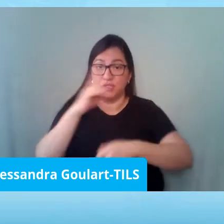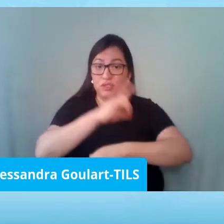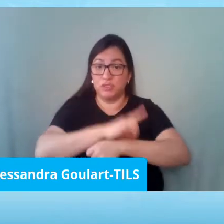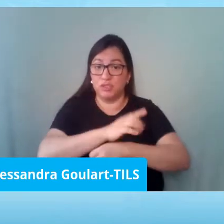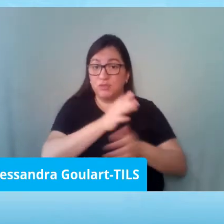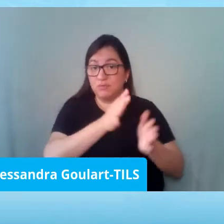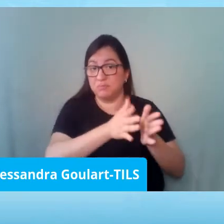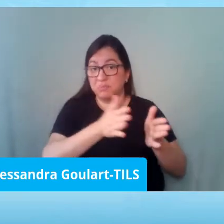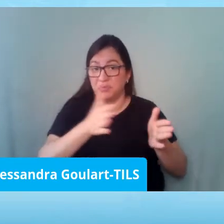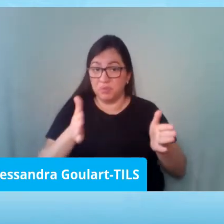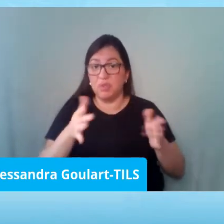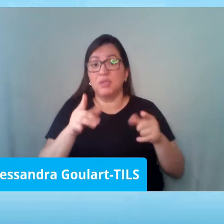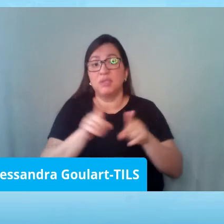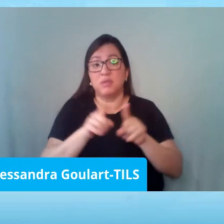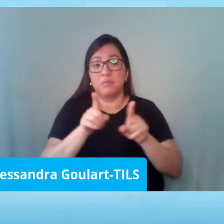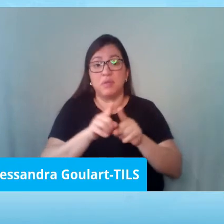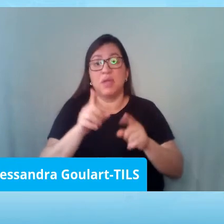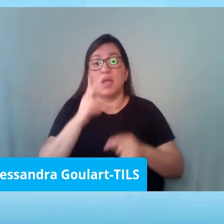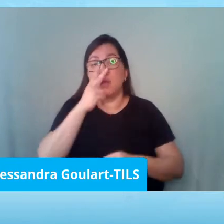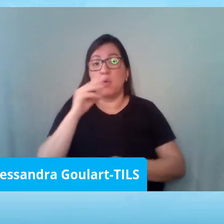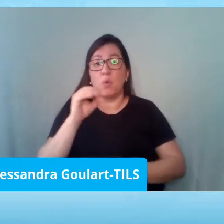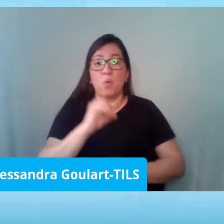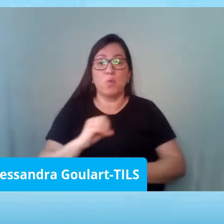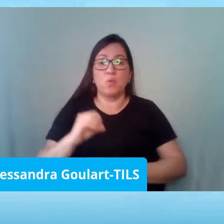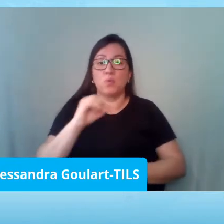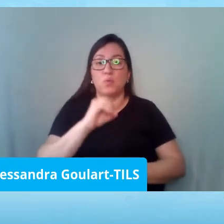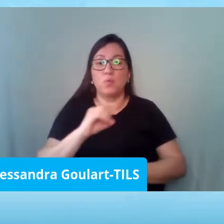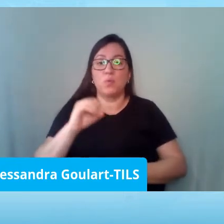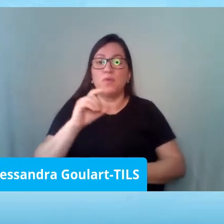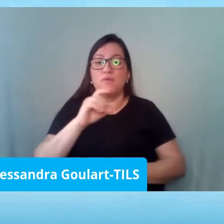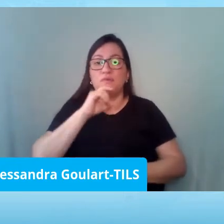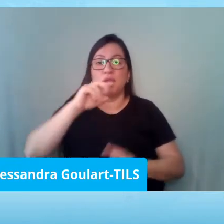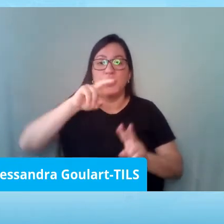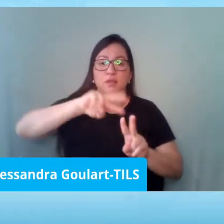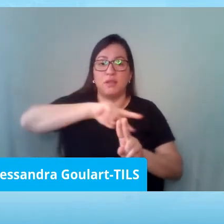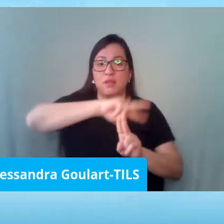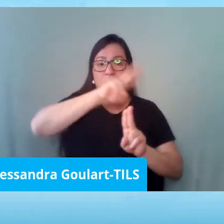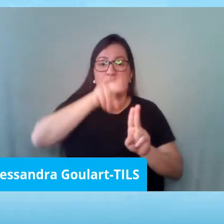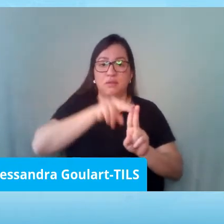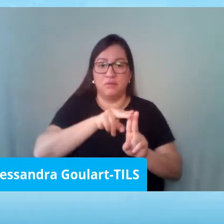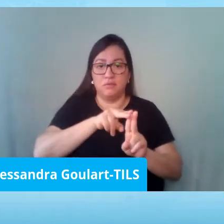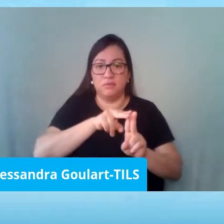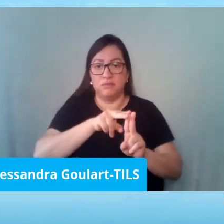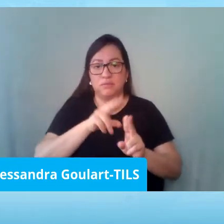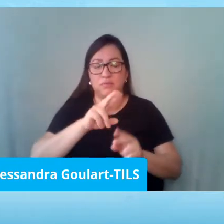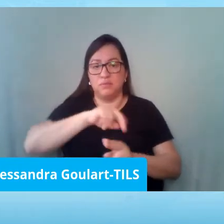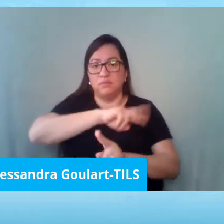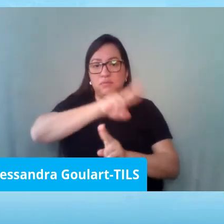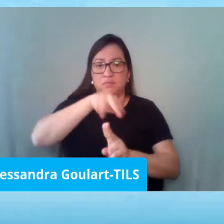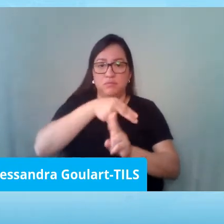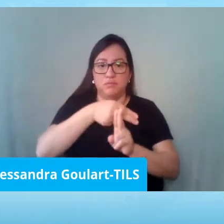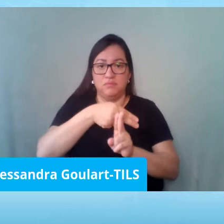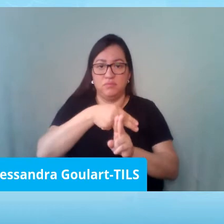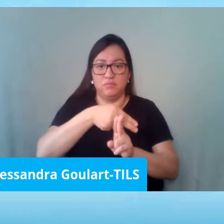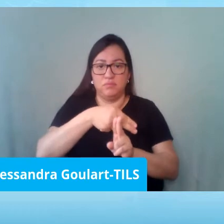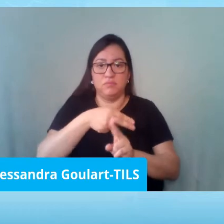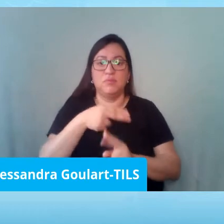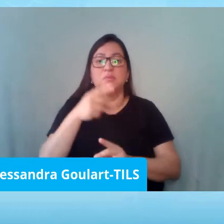alusão também ao Outubro Verde, que é o mês de luta para